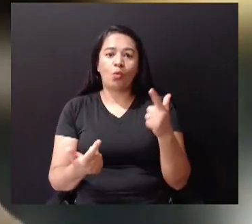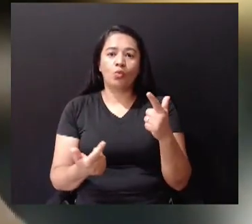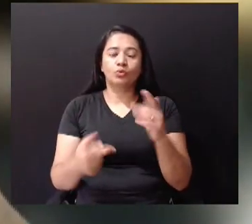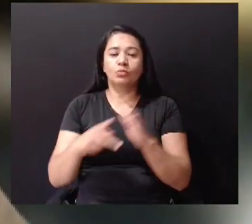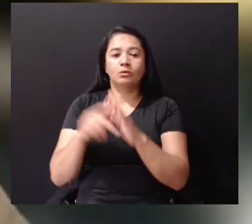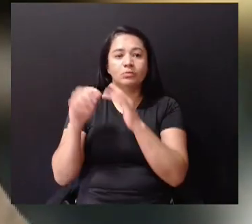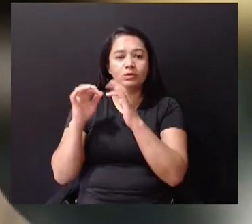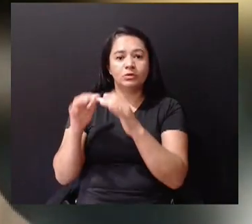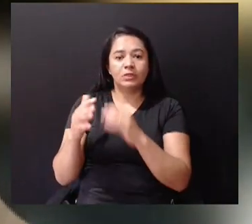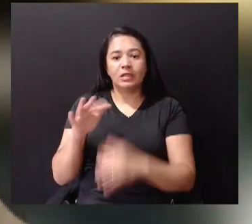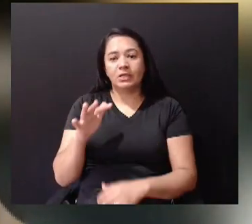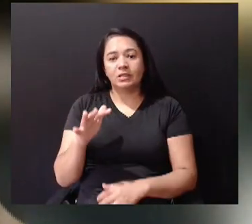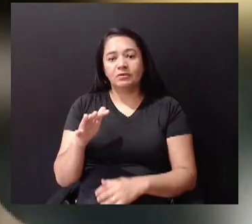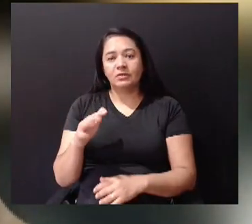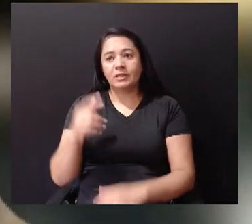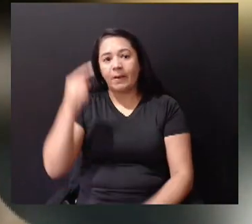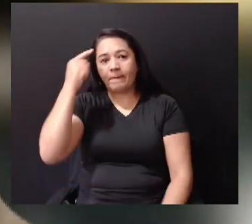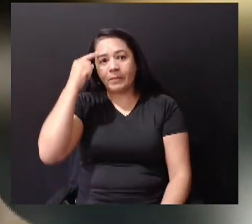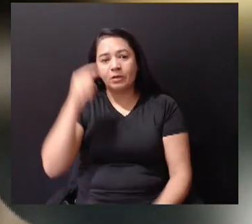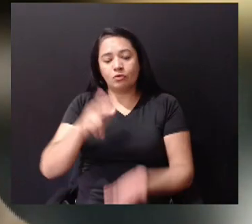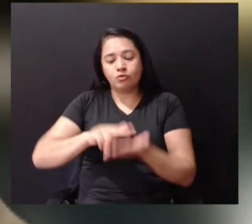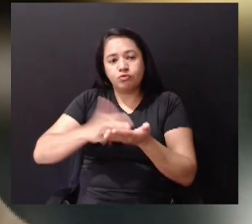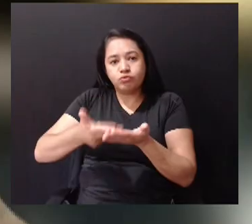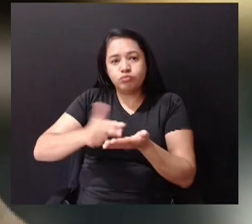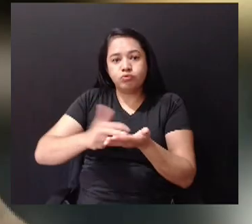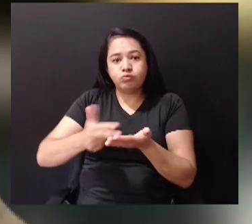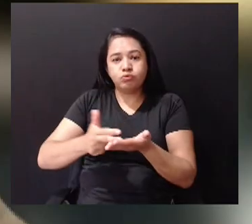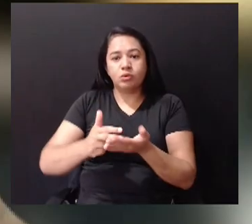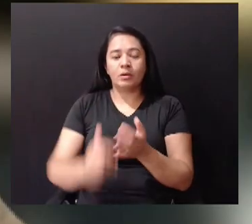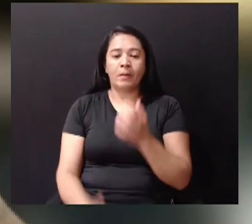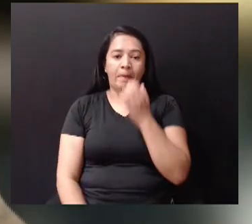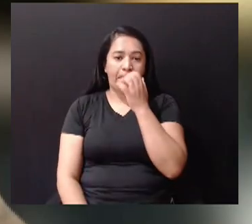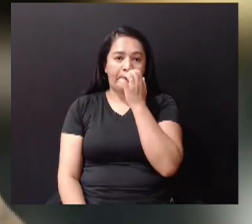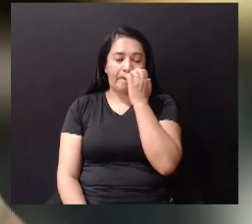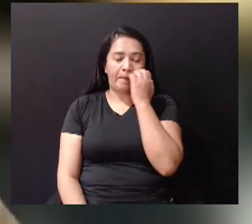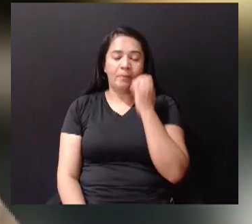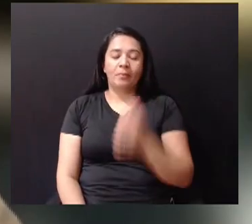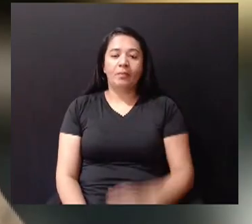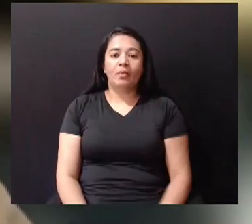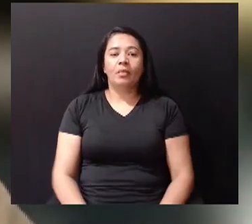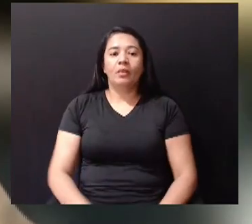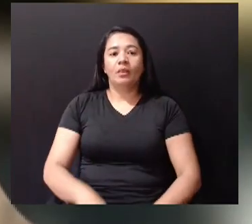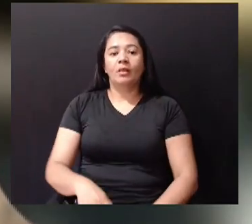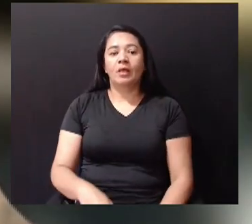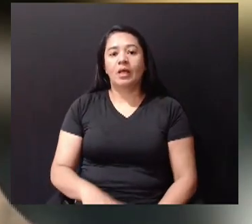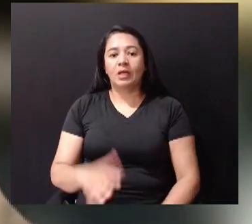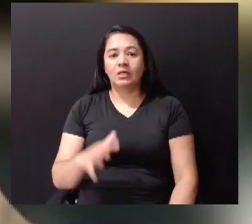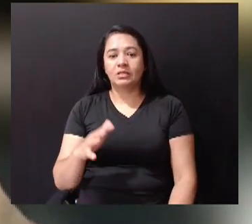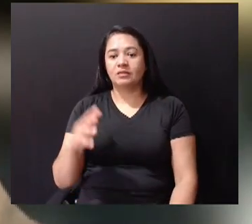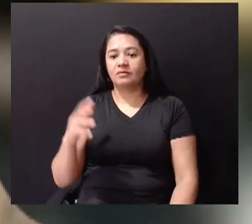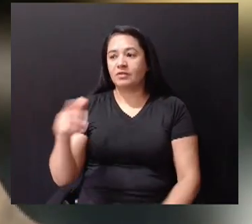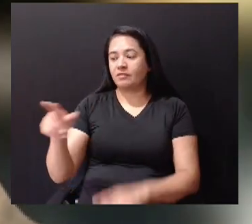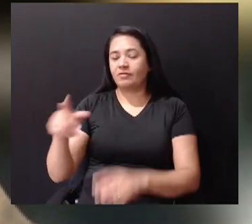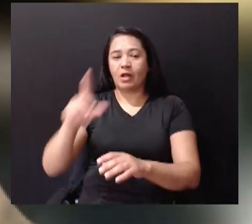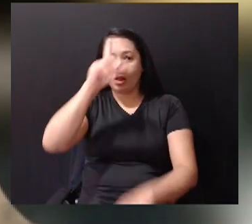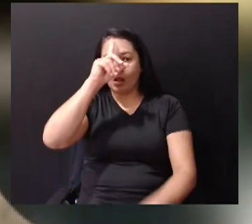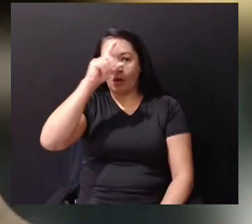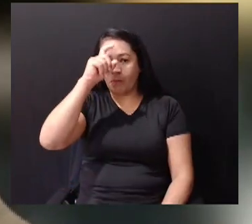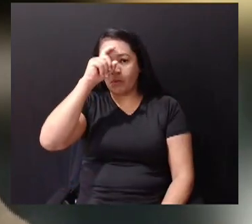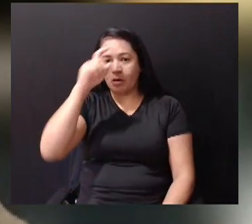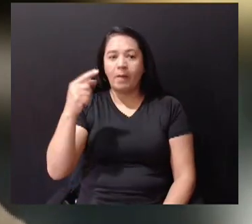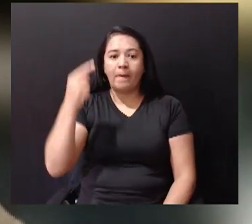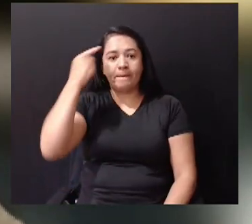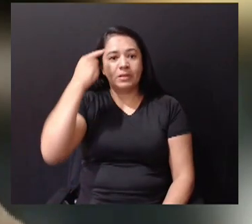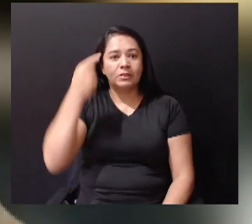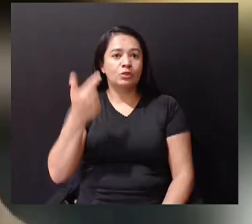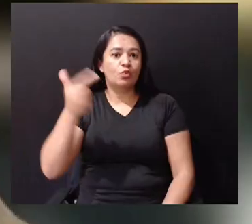uma convulsão, menos comum, e normalmente quando vai ao pronto-socorro se pensa em outras doenças, especialmente porque a